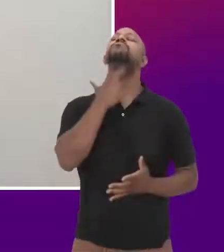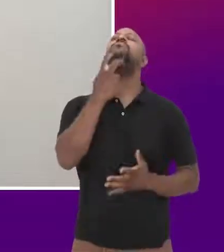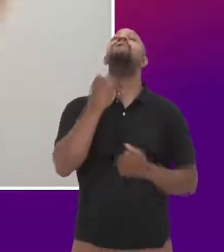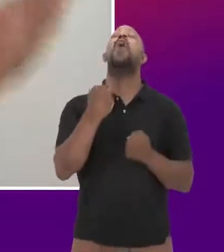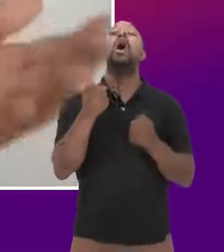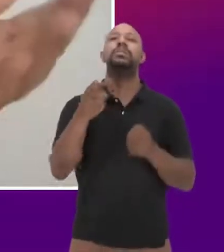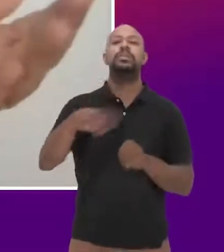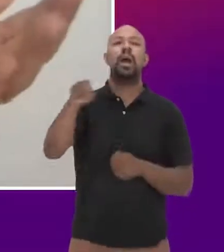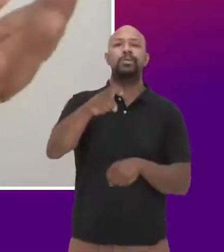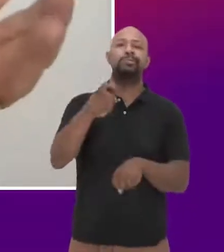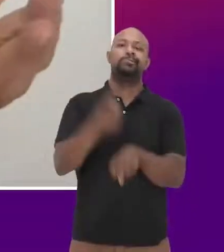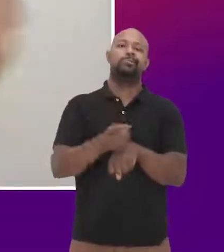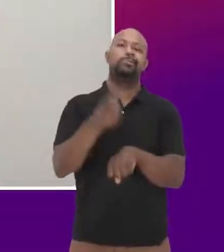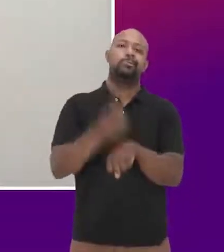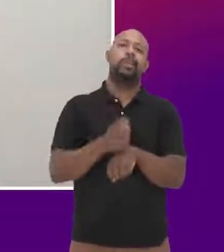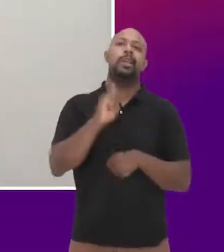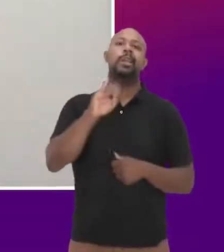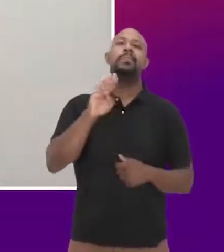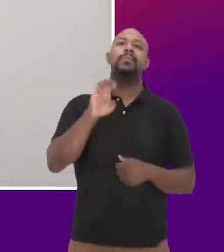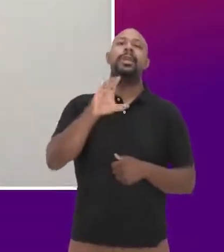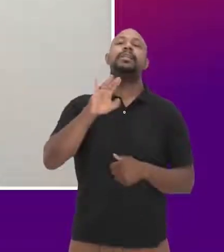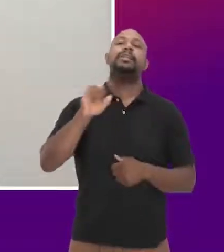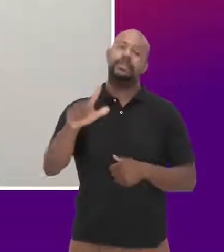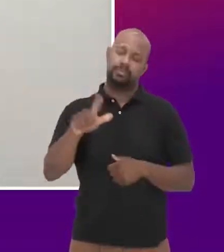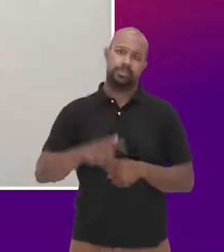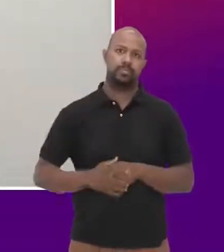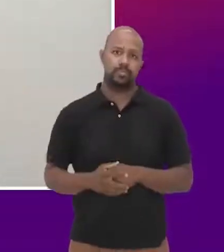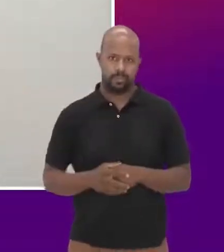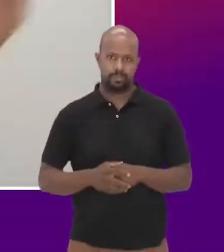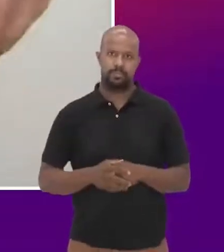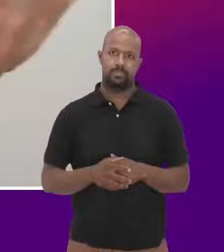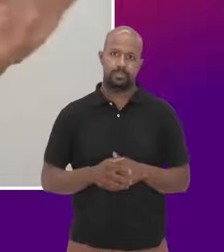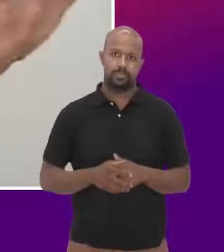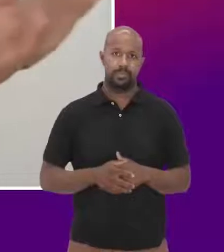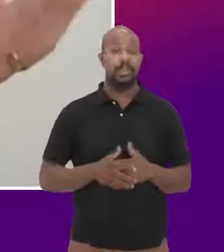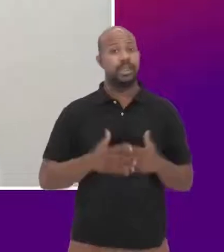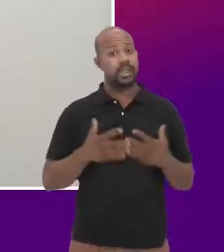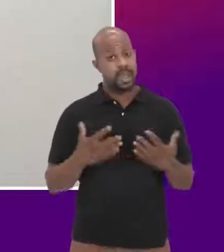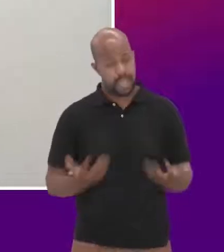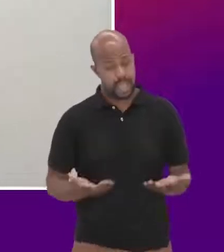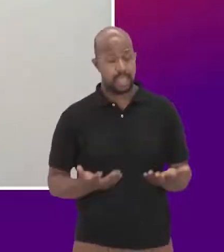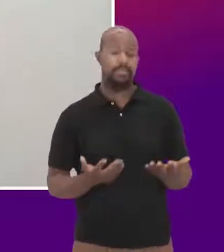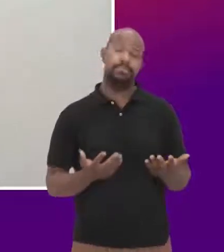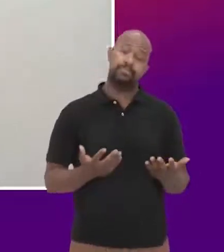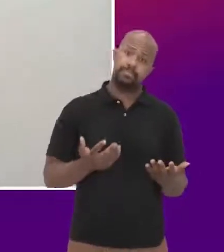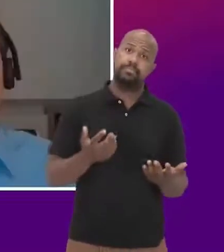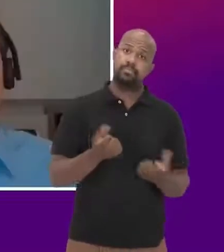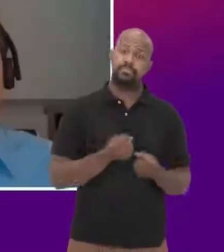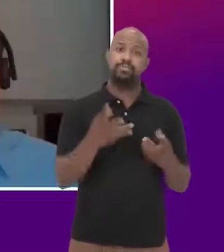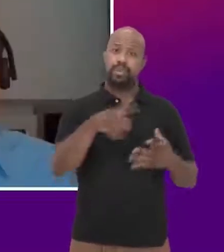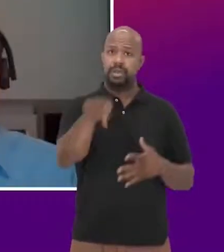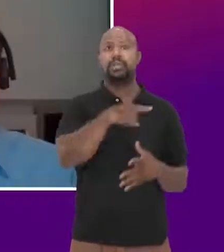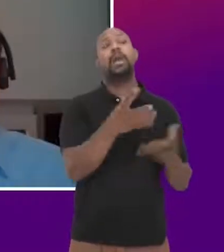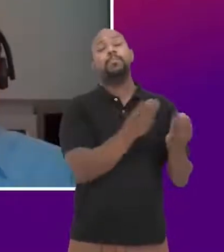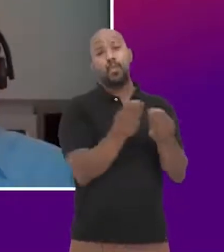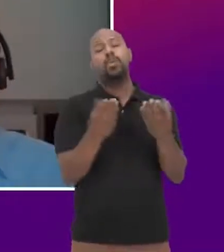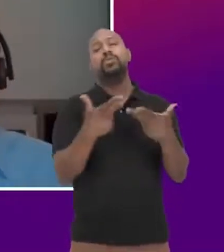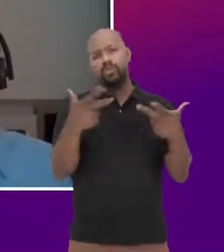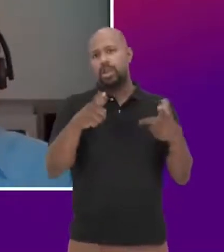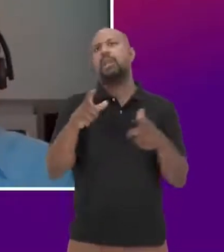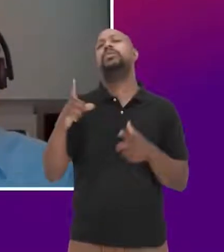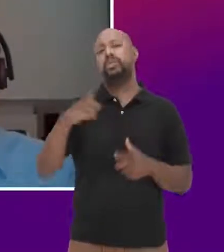aos imbecis. E em muitos casos isso